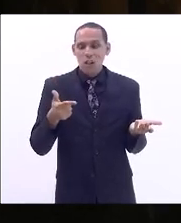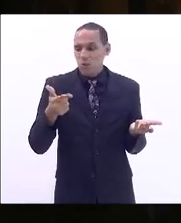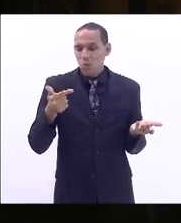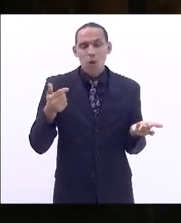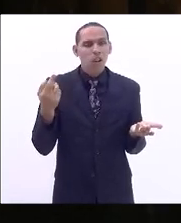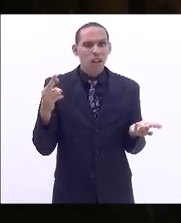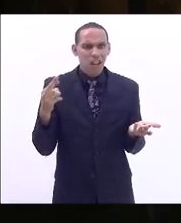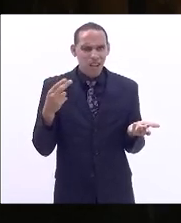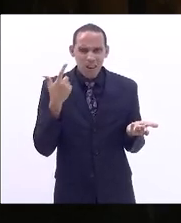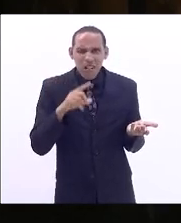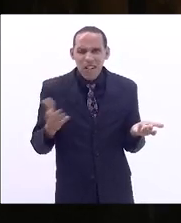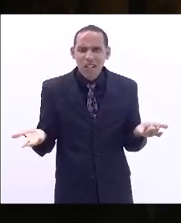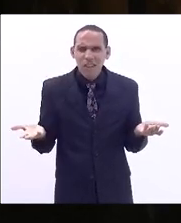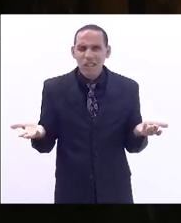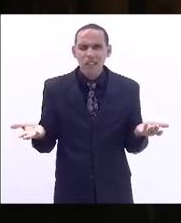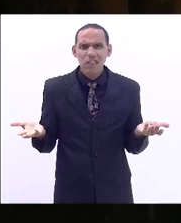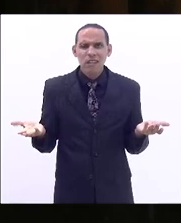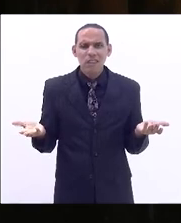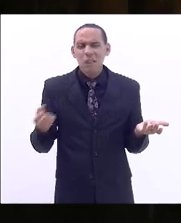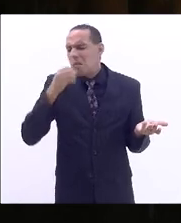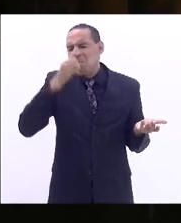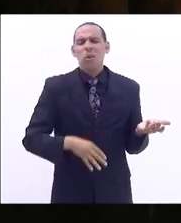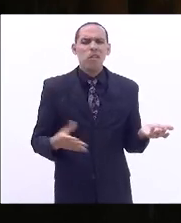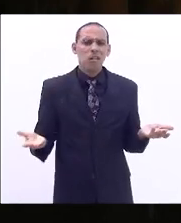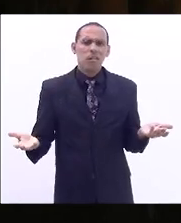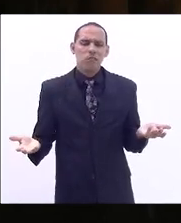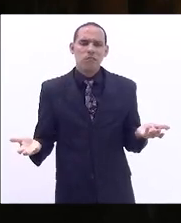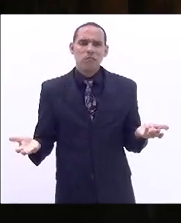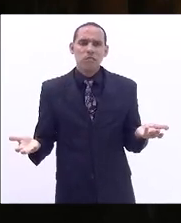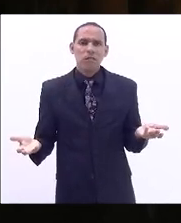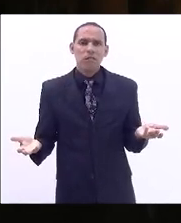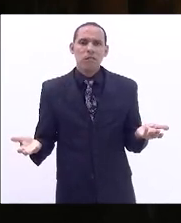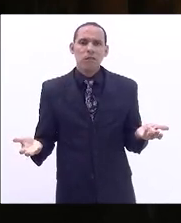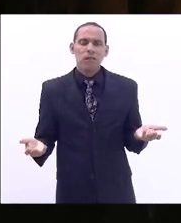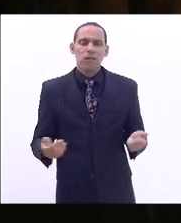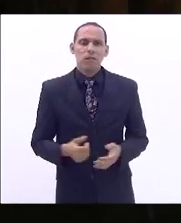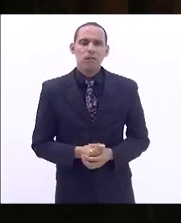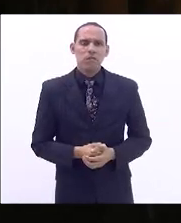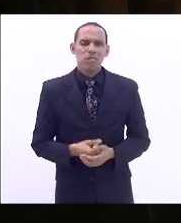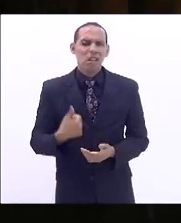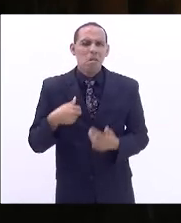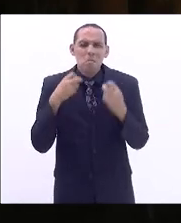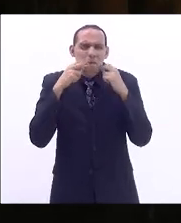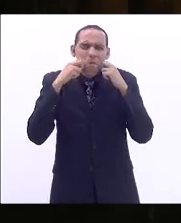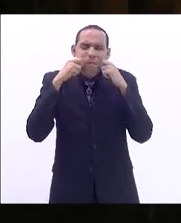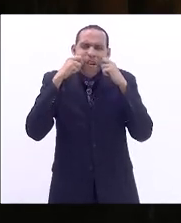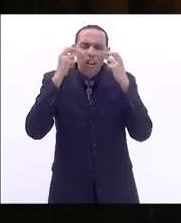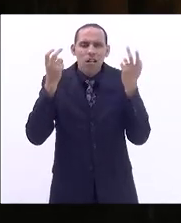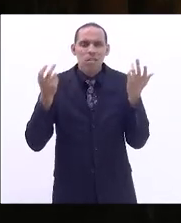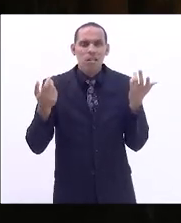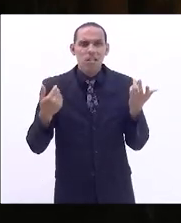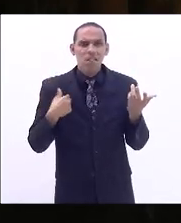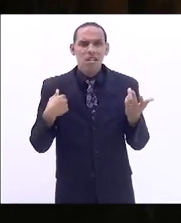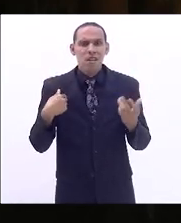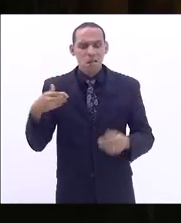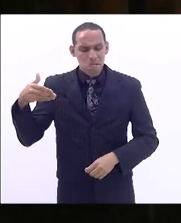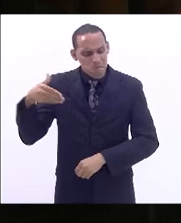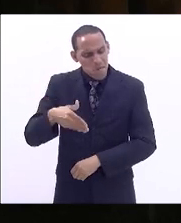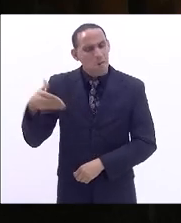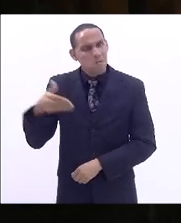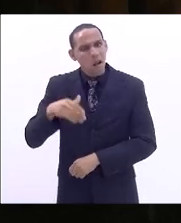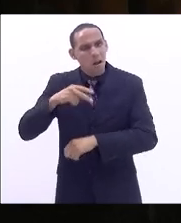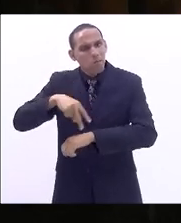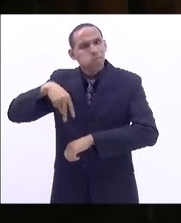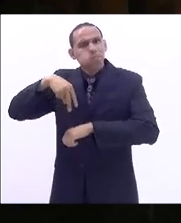reais e isso é um absurdo Oi e eu me envergonho de ter que subir várias